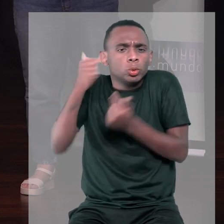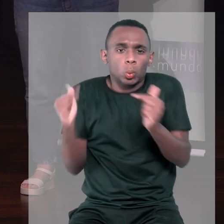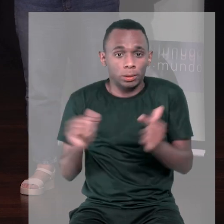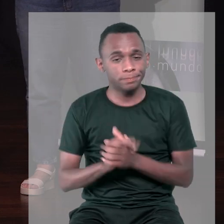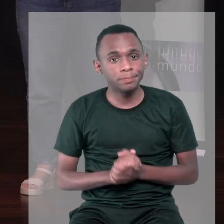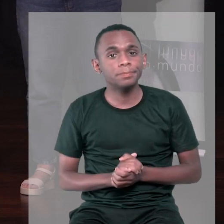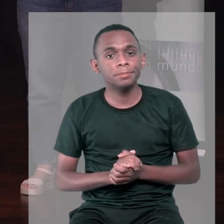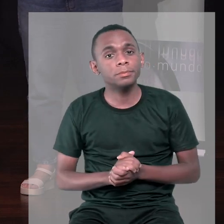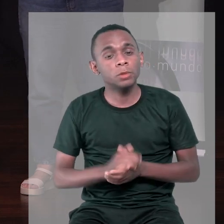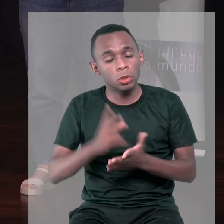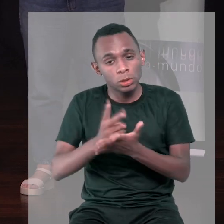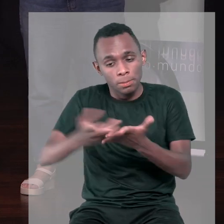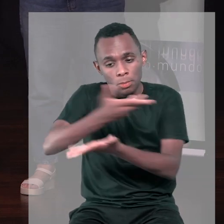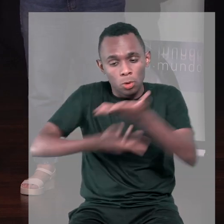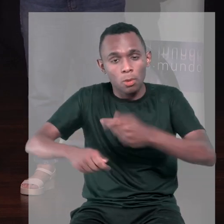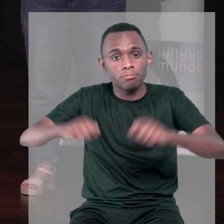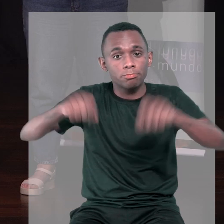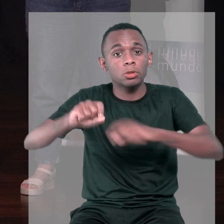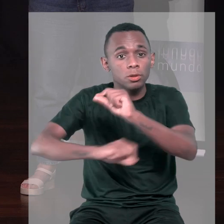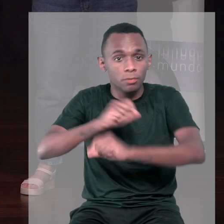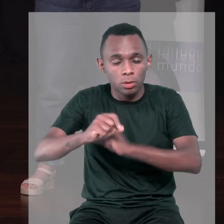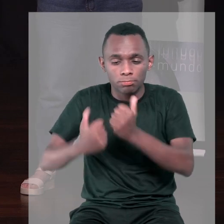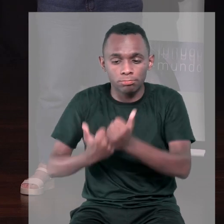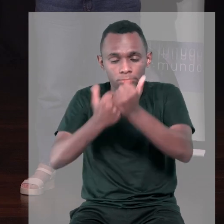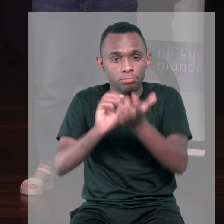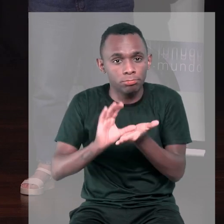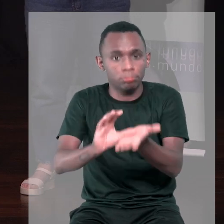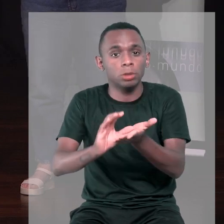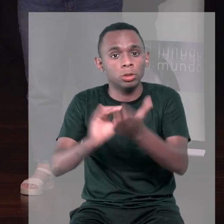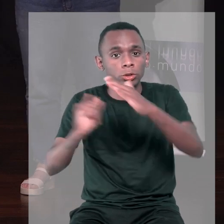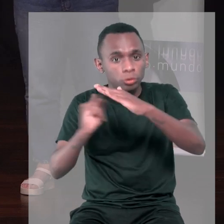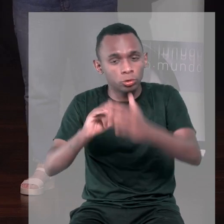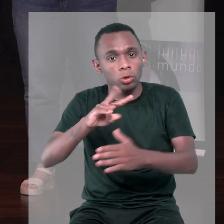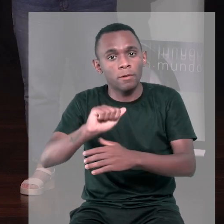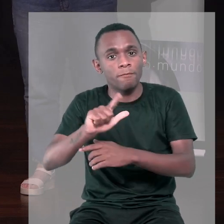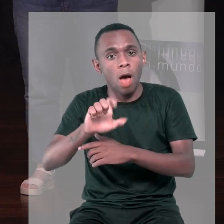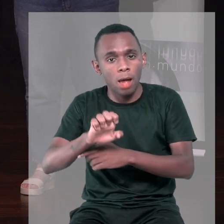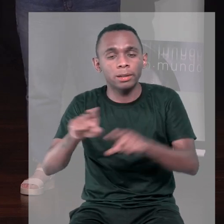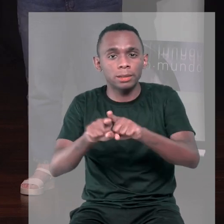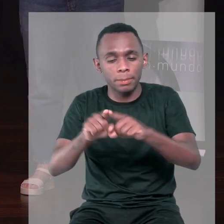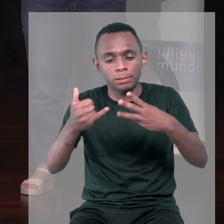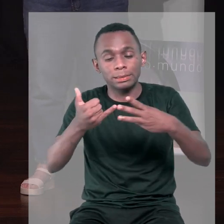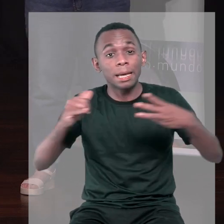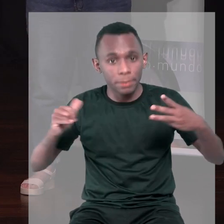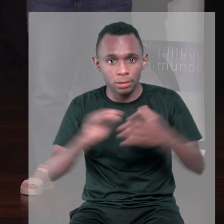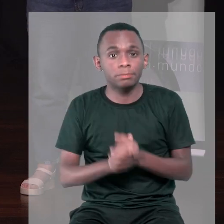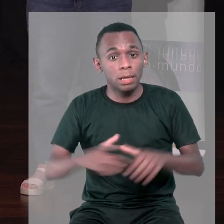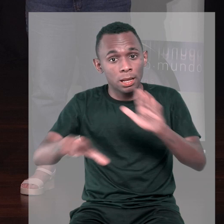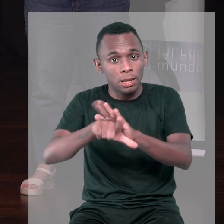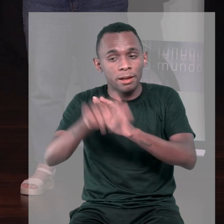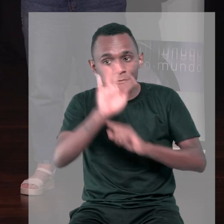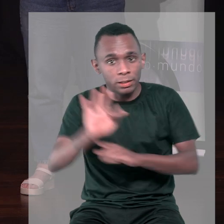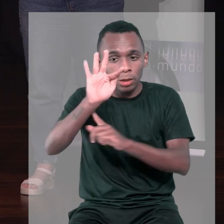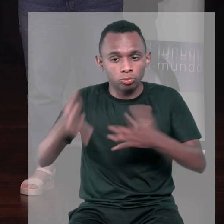Cultura. O ciclo de debates Mutações é realizado pelo Arte e Pensamento e SESC, com apoio institucional